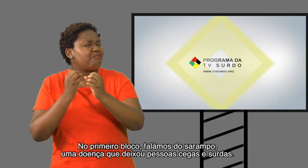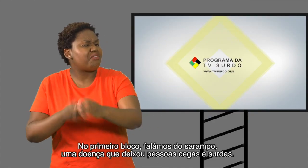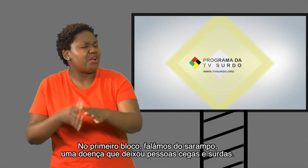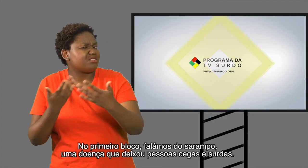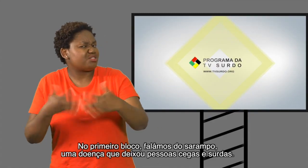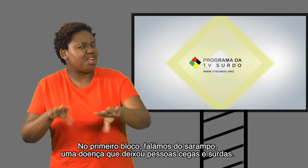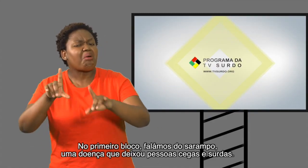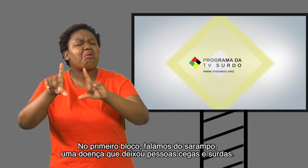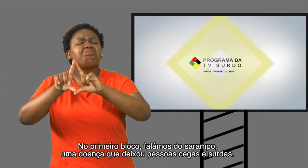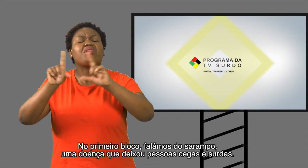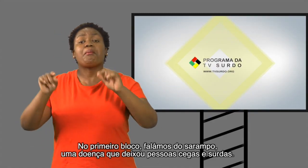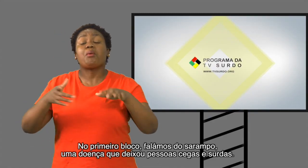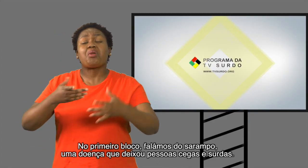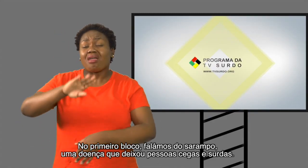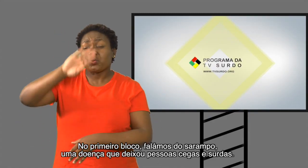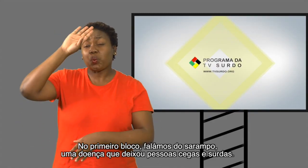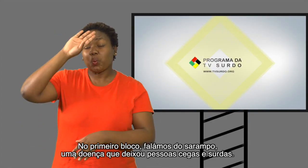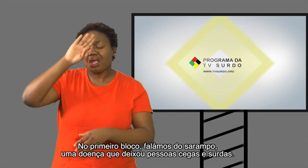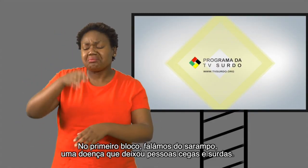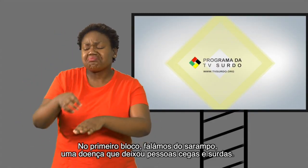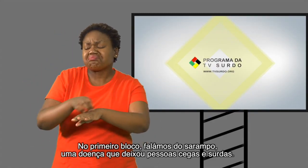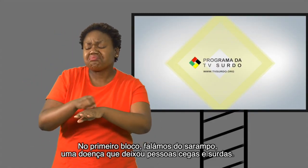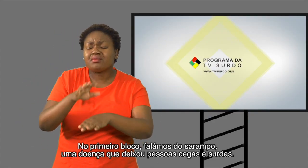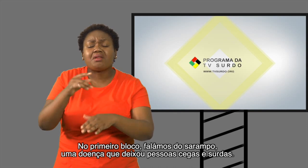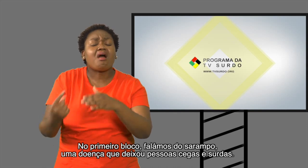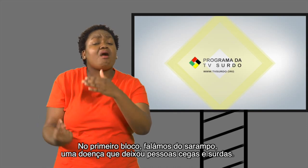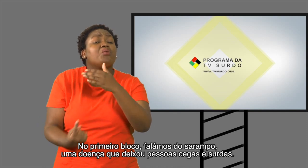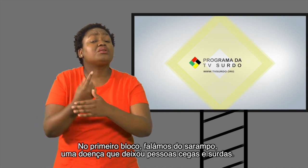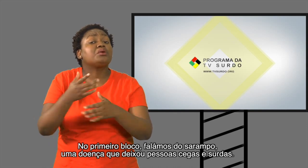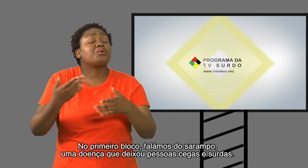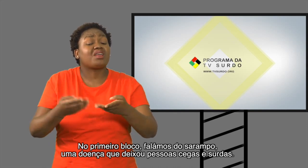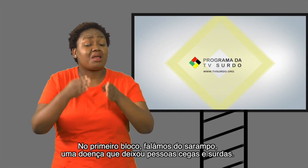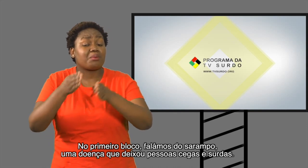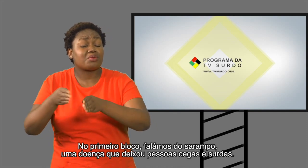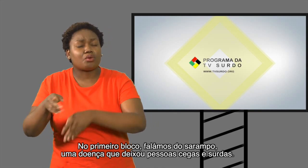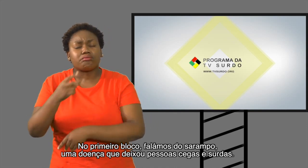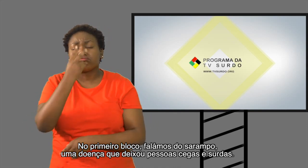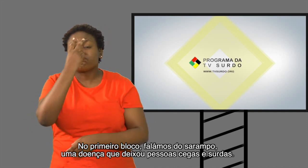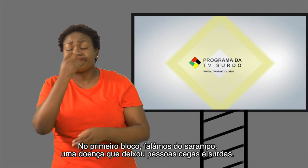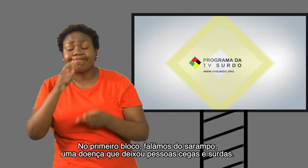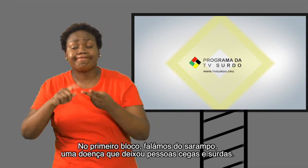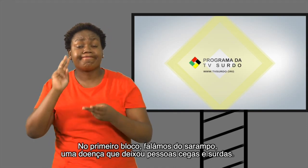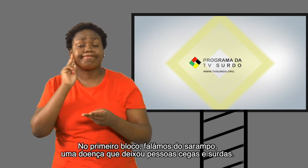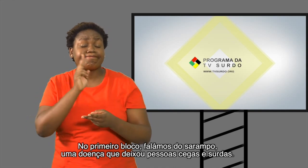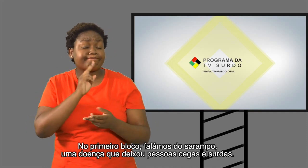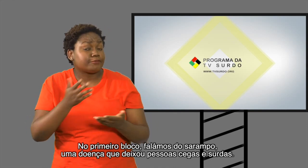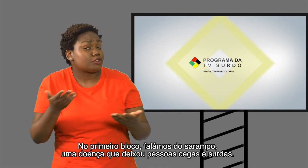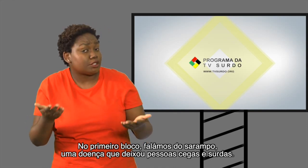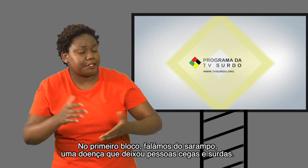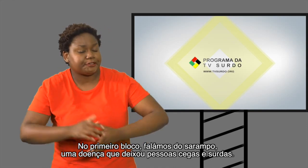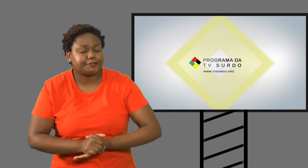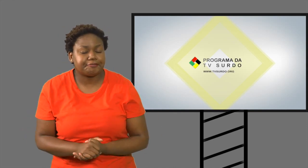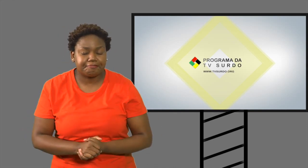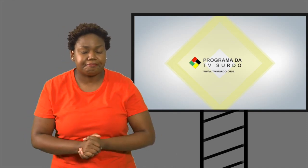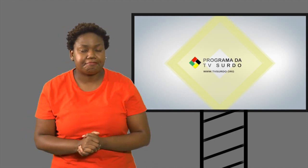No primeiro bloco, falamos do serampo, uma doença que deixou pessoas cegas e surdas.